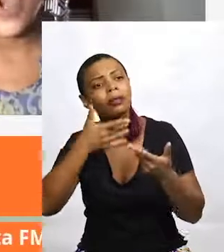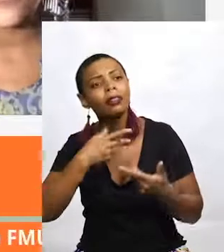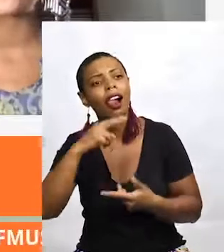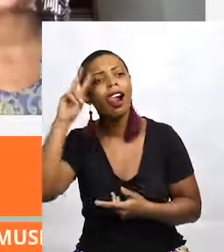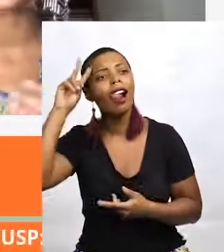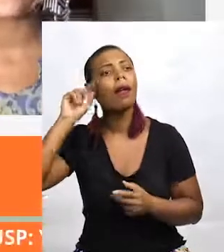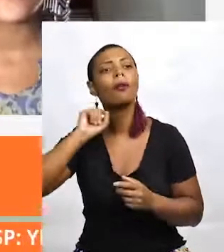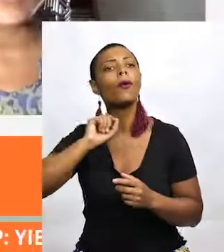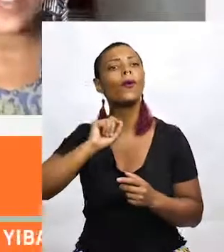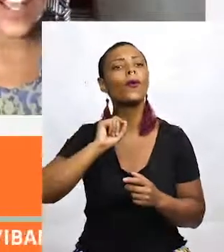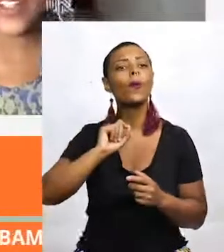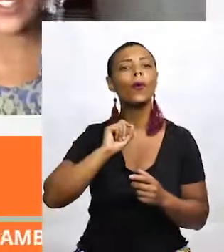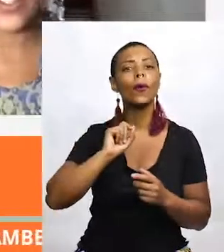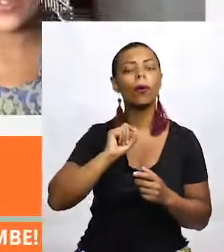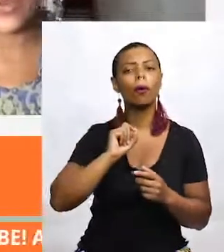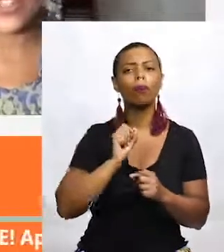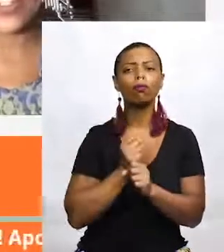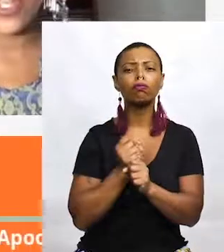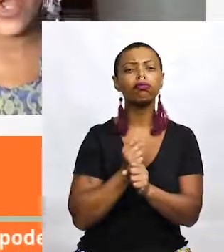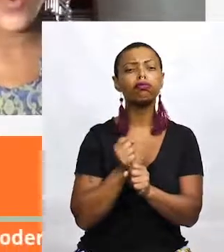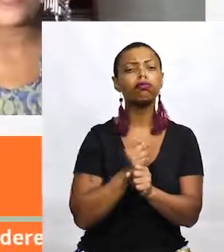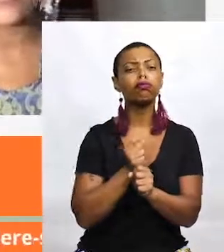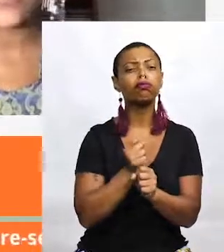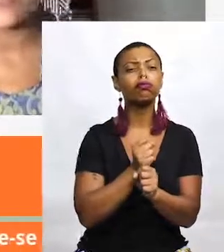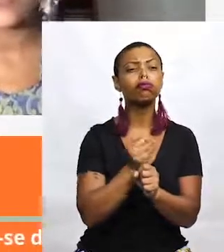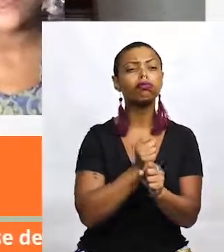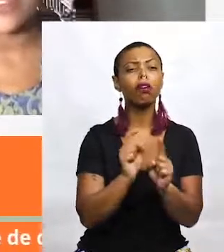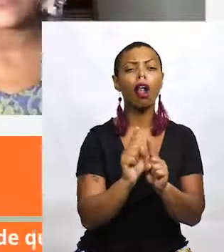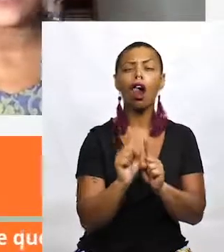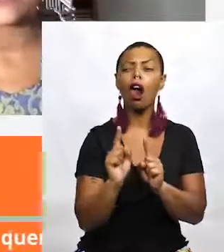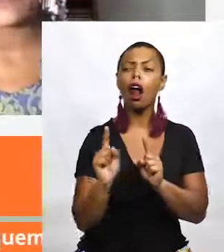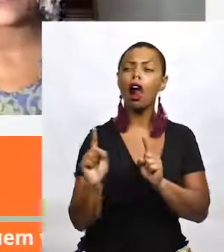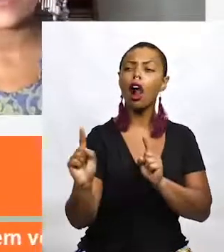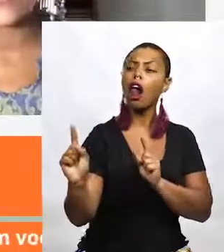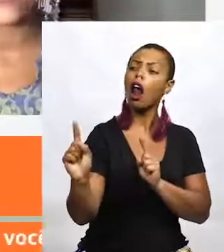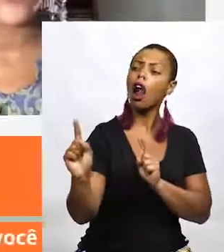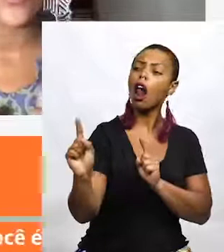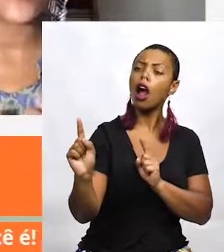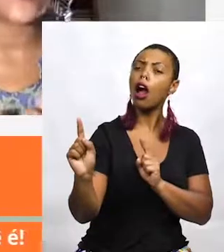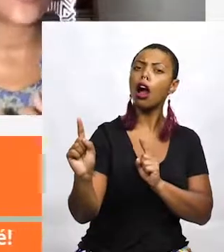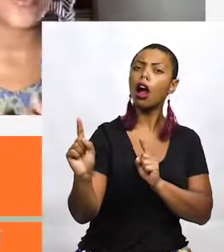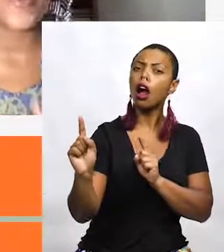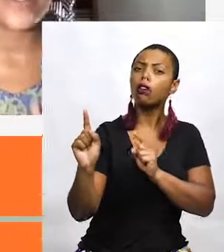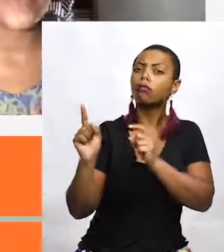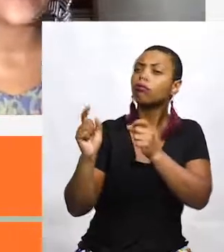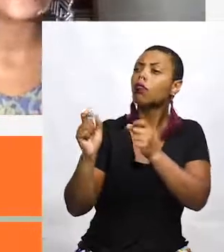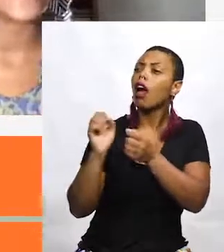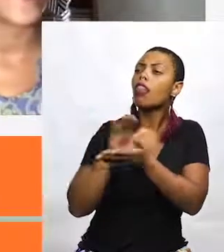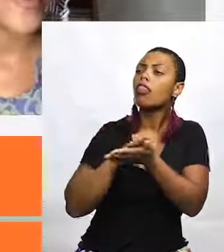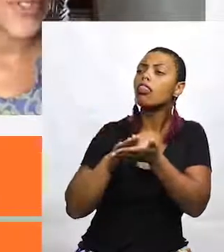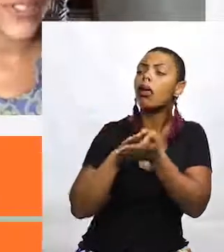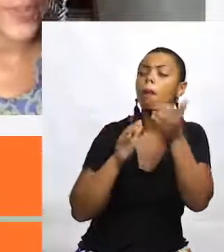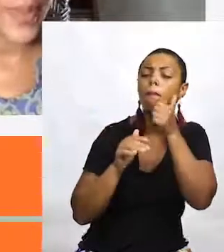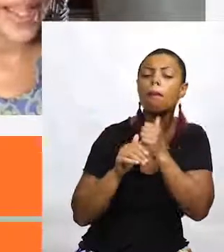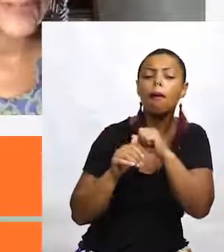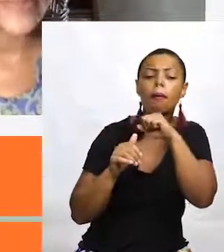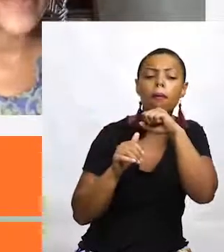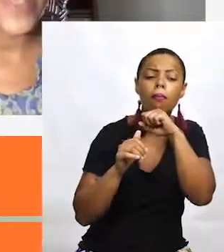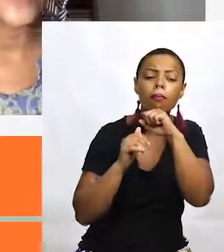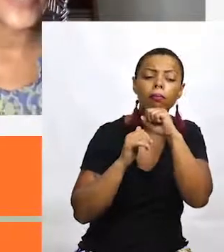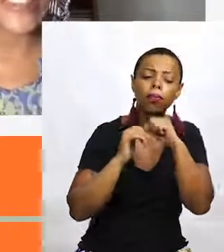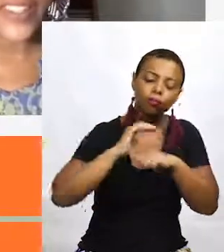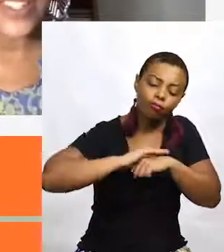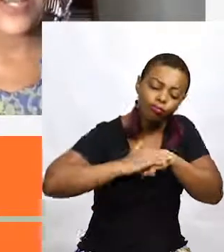memórias. Quantos anos ficaste de longe? Quantos anos ficaste sem o quente do colo de tua mãe e sem o apoio de teu